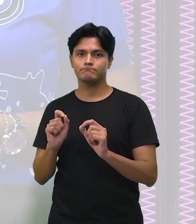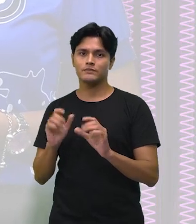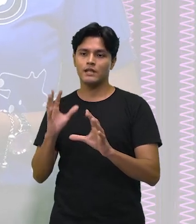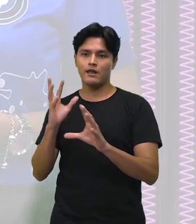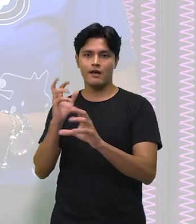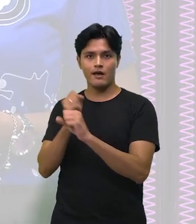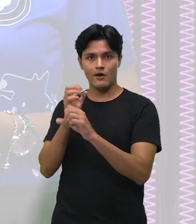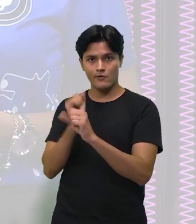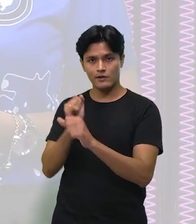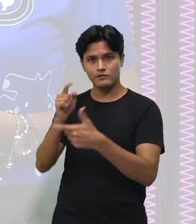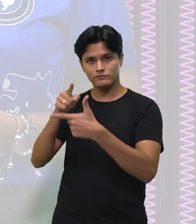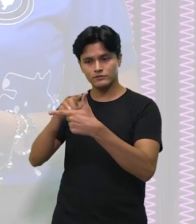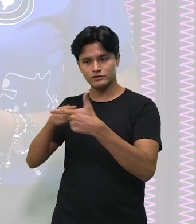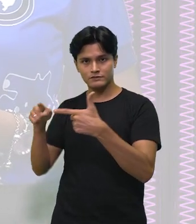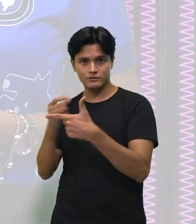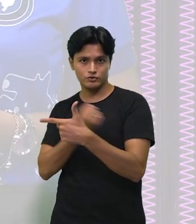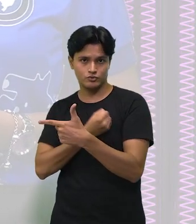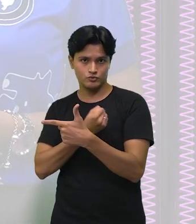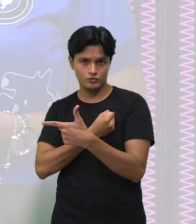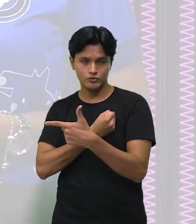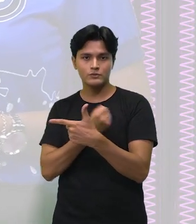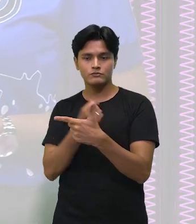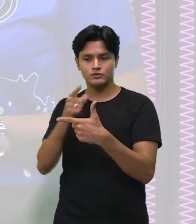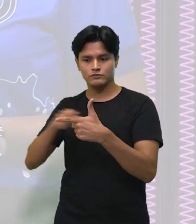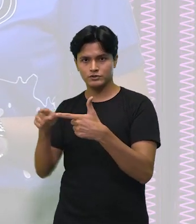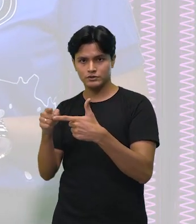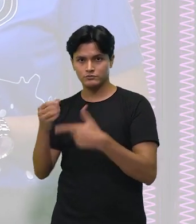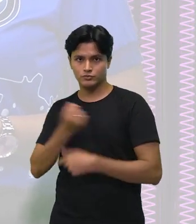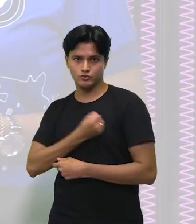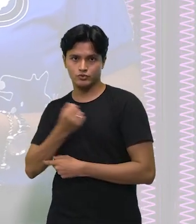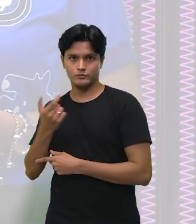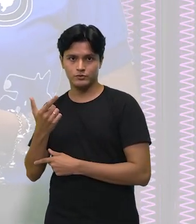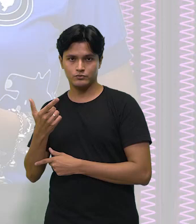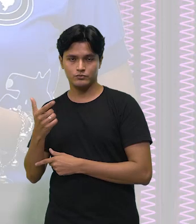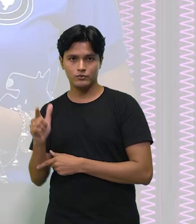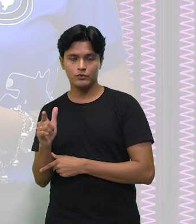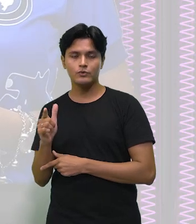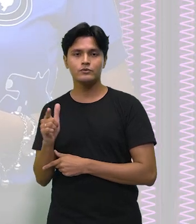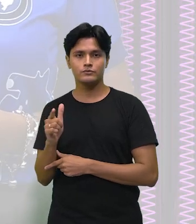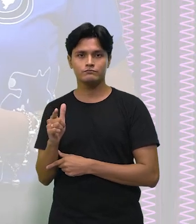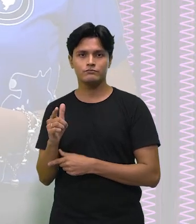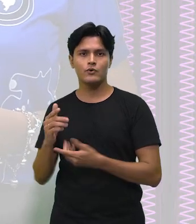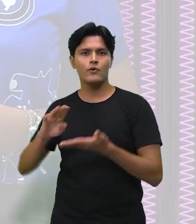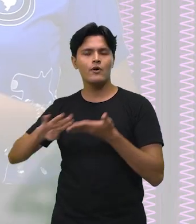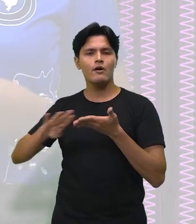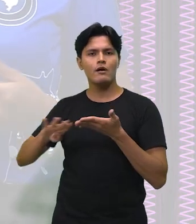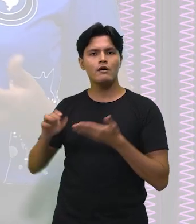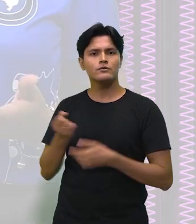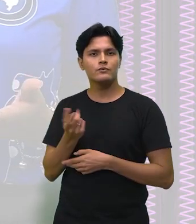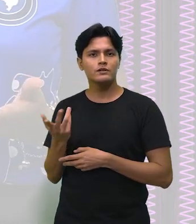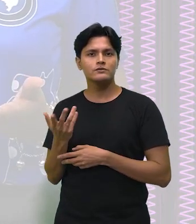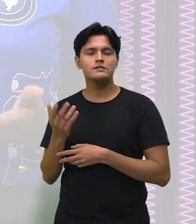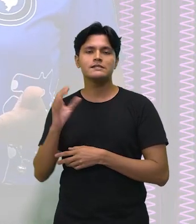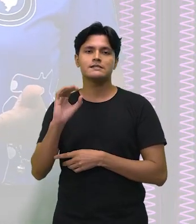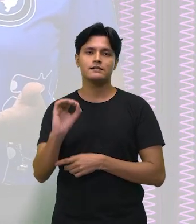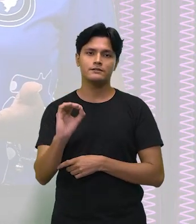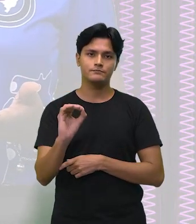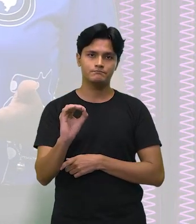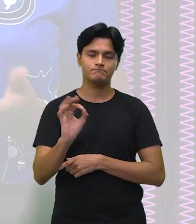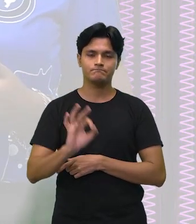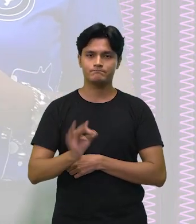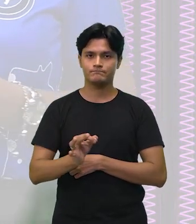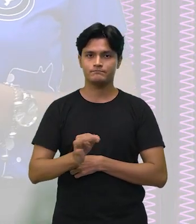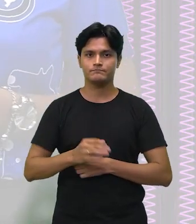divisão, tá, de um certo número por ele, o resto, observe que o resto da divisão vai ser igual a zero,